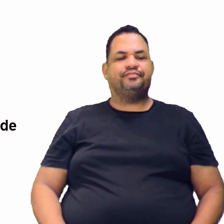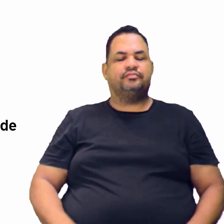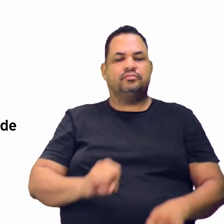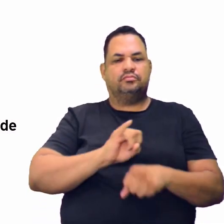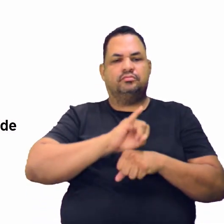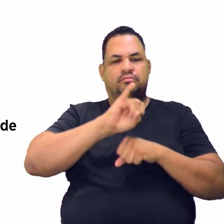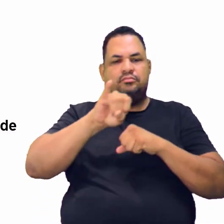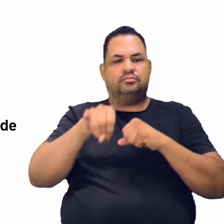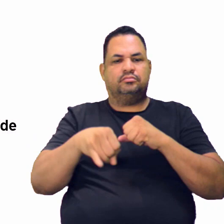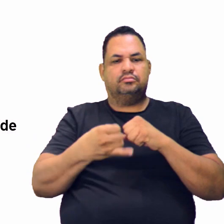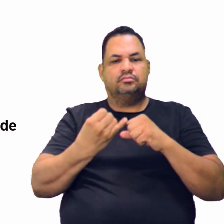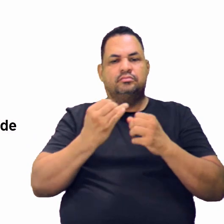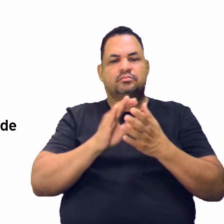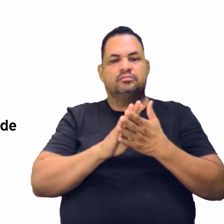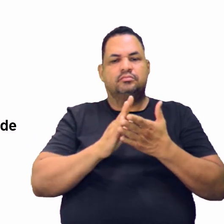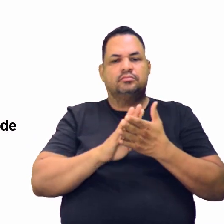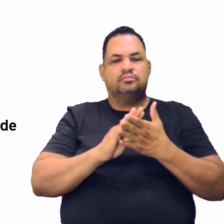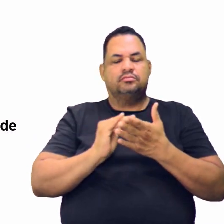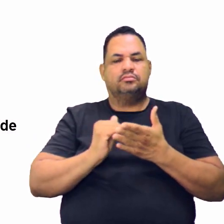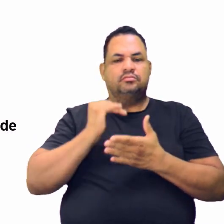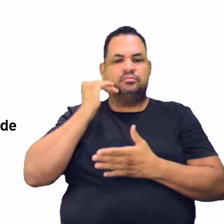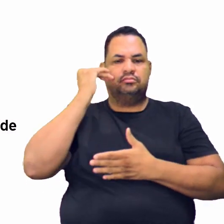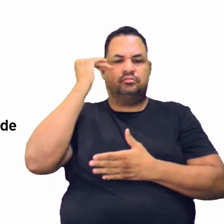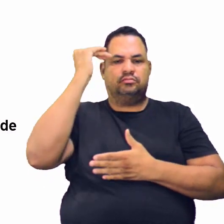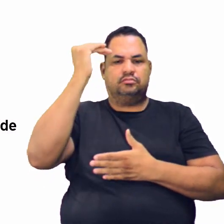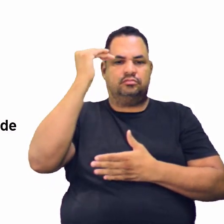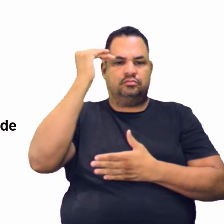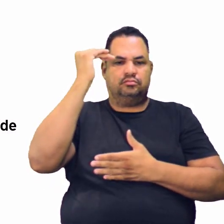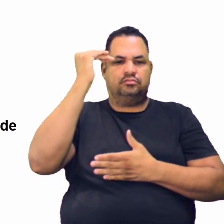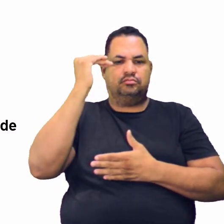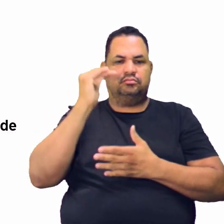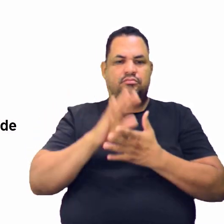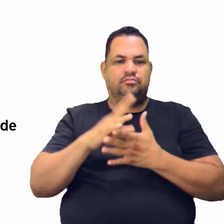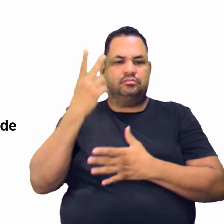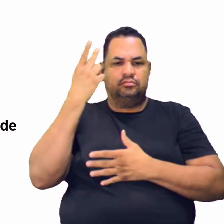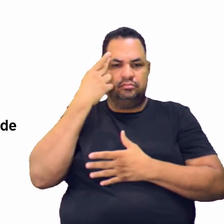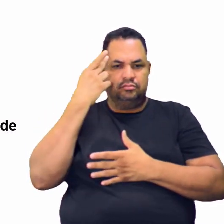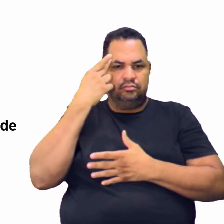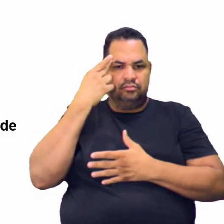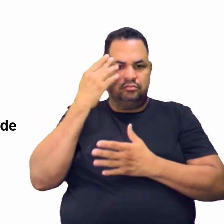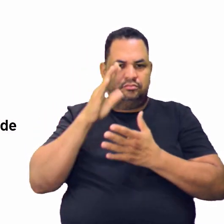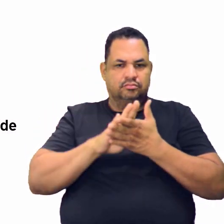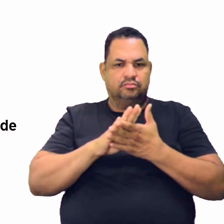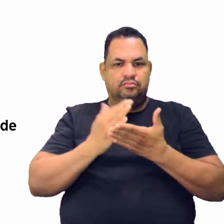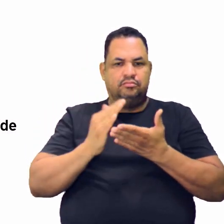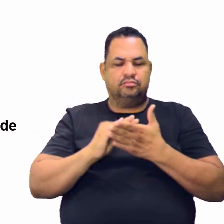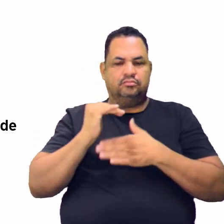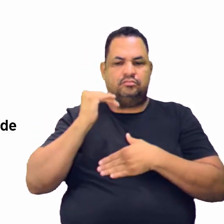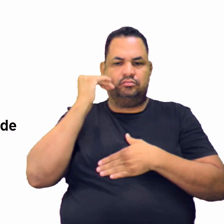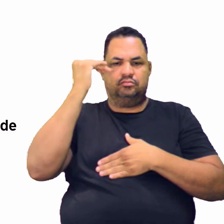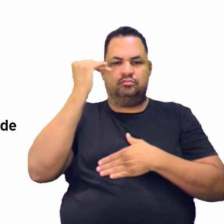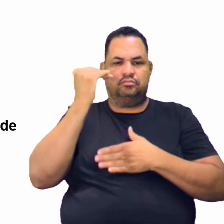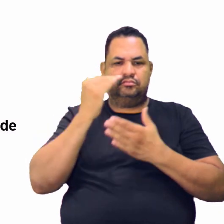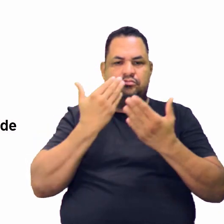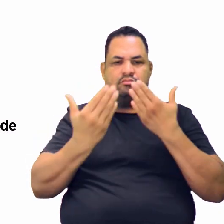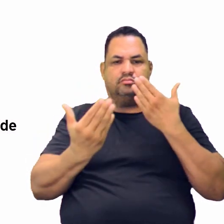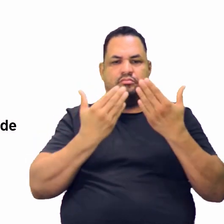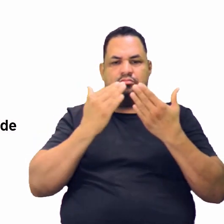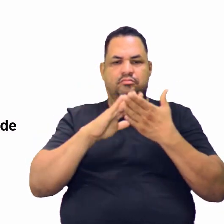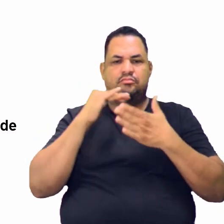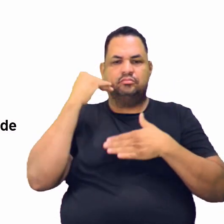adjetivo, no grau, ele pode ter o grau normal e pode usar também o comparativo